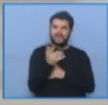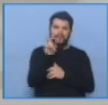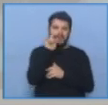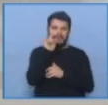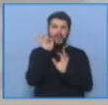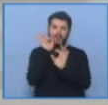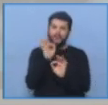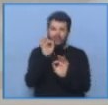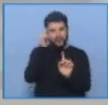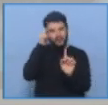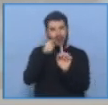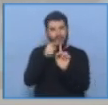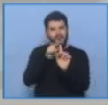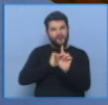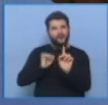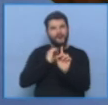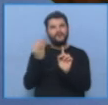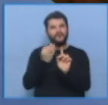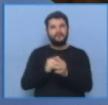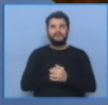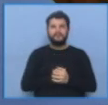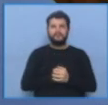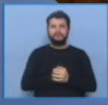proteção e cuidado que é a nossa intenção.